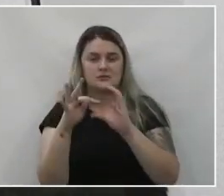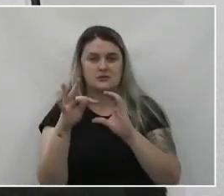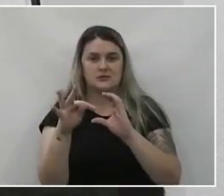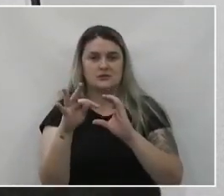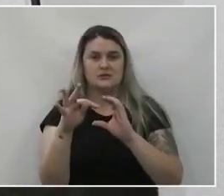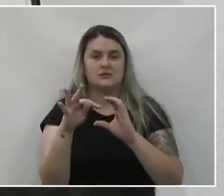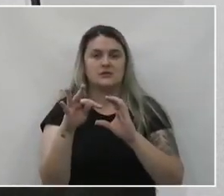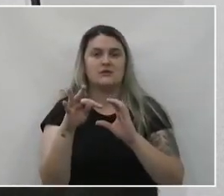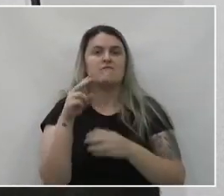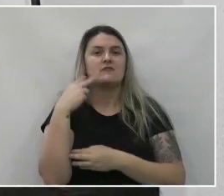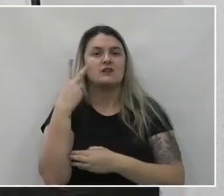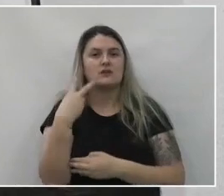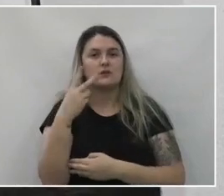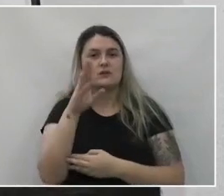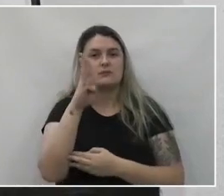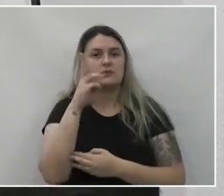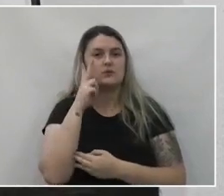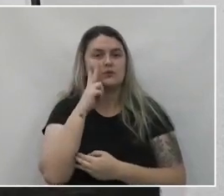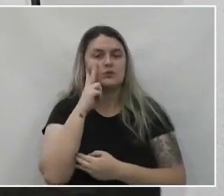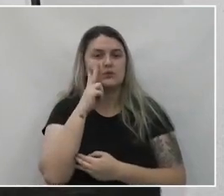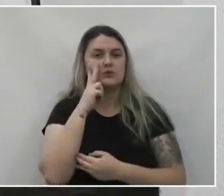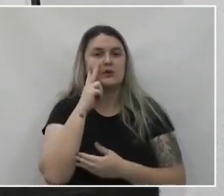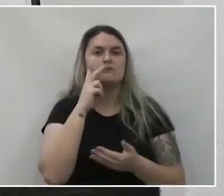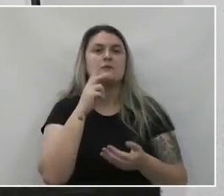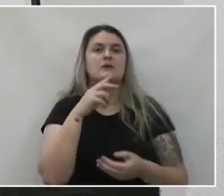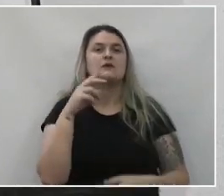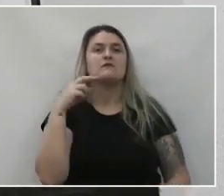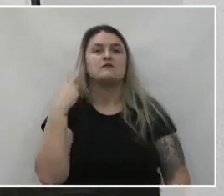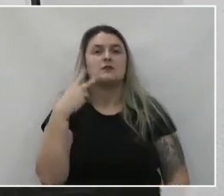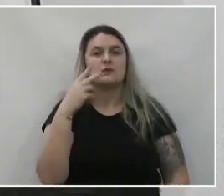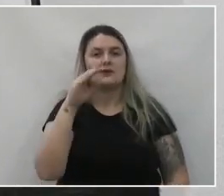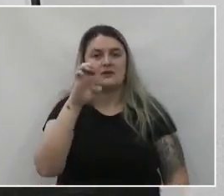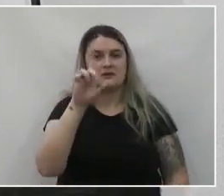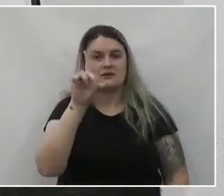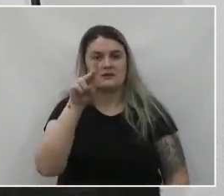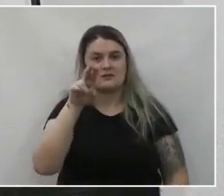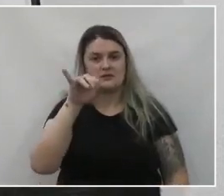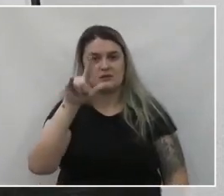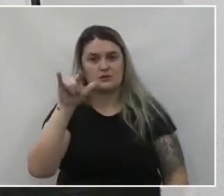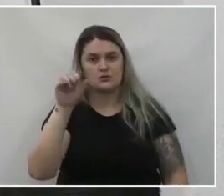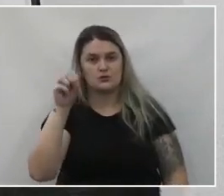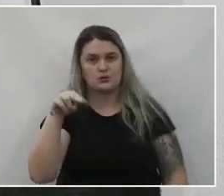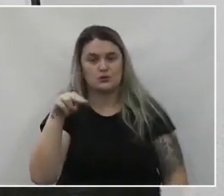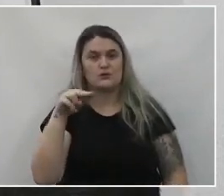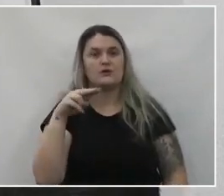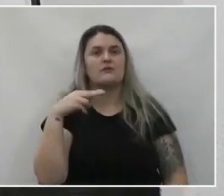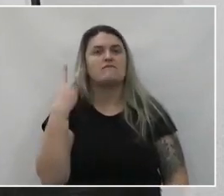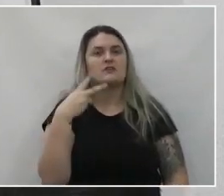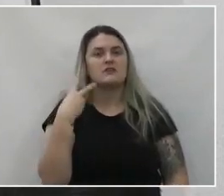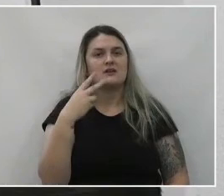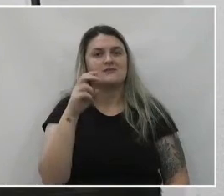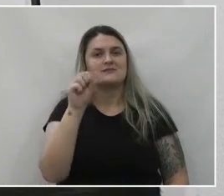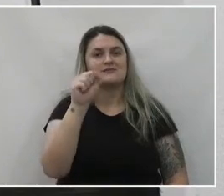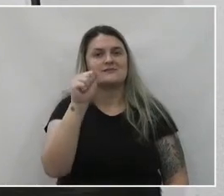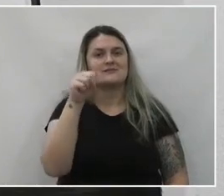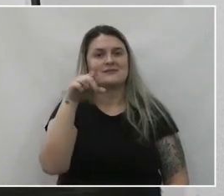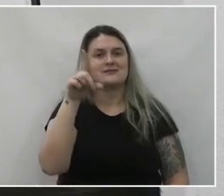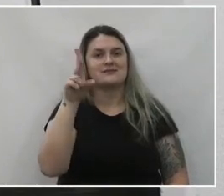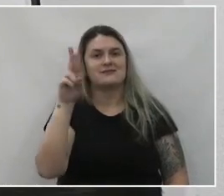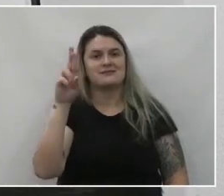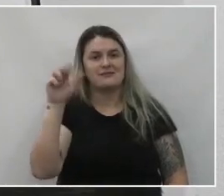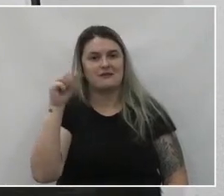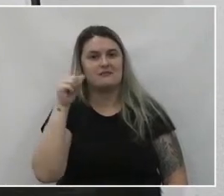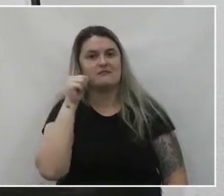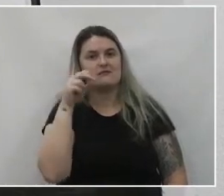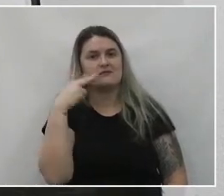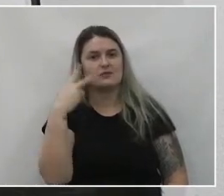de Castro, vereador de Bituruna, Mandato Edenilson de Godoy, vereador de União da Vitória, Mandato Sandra Novak, vereadora de